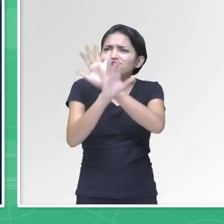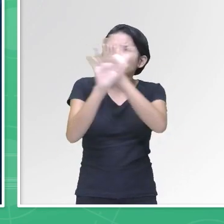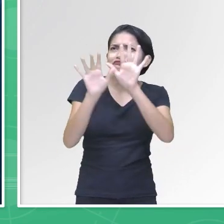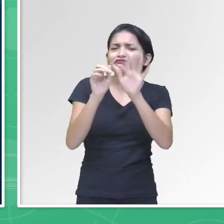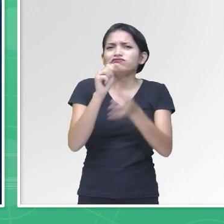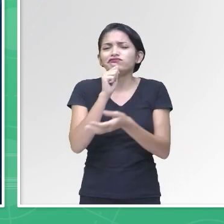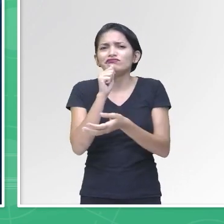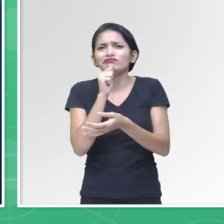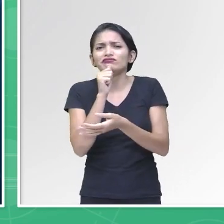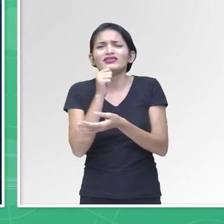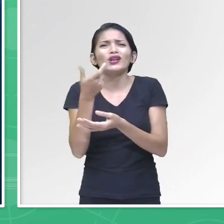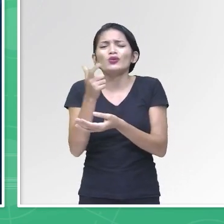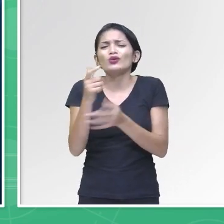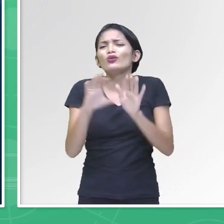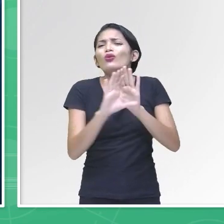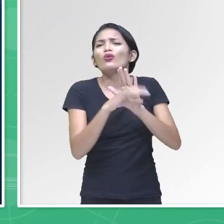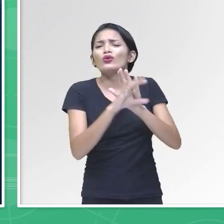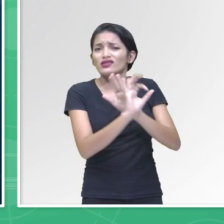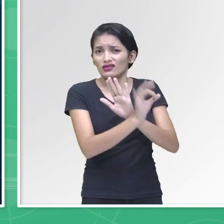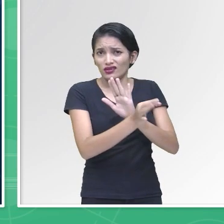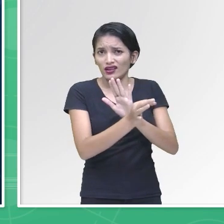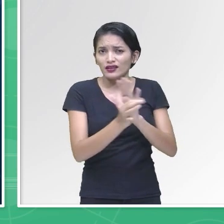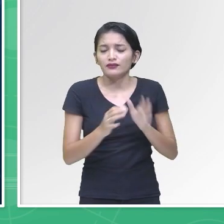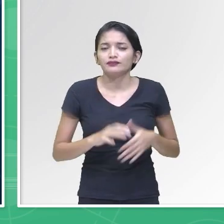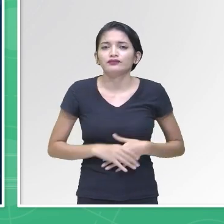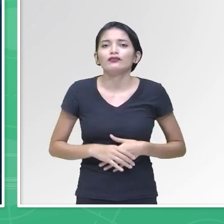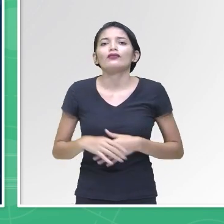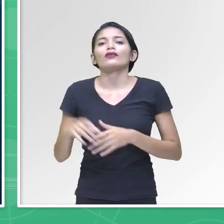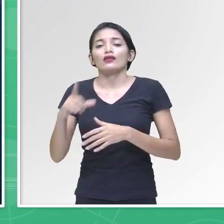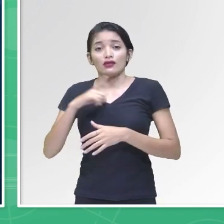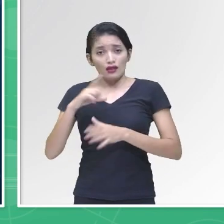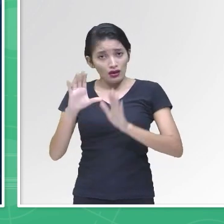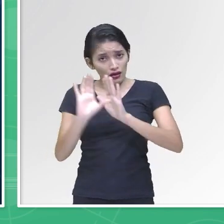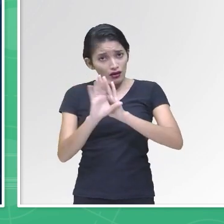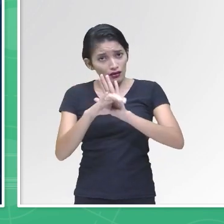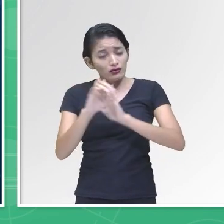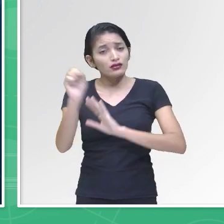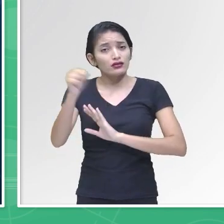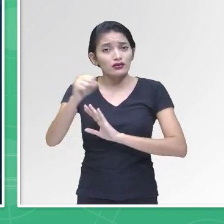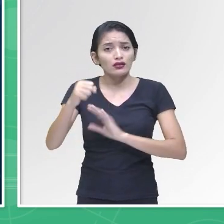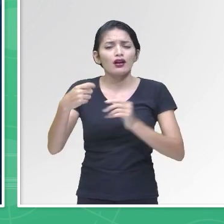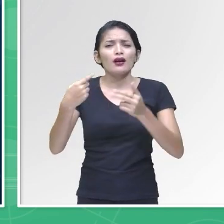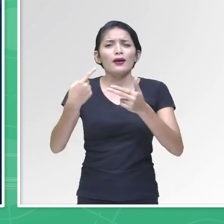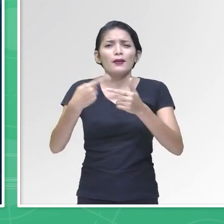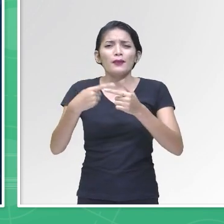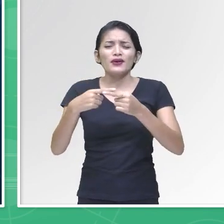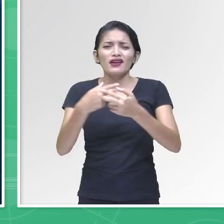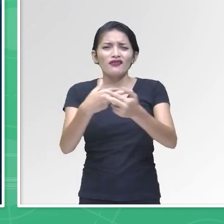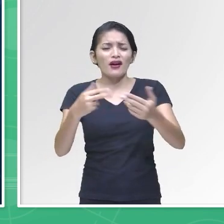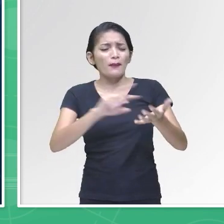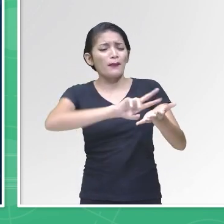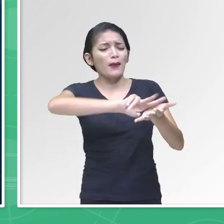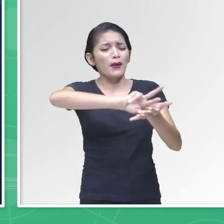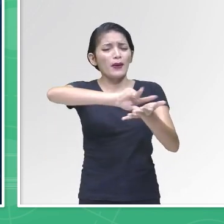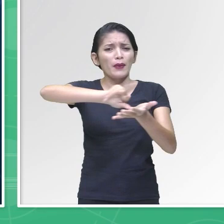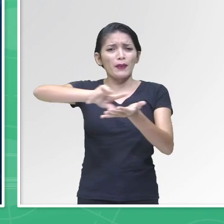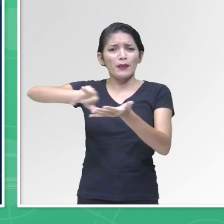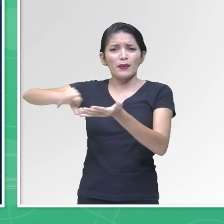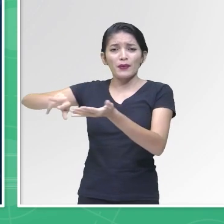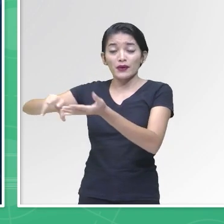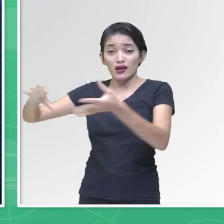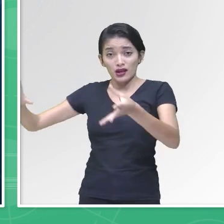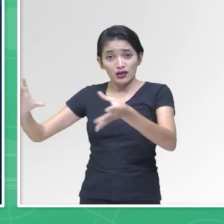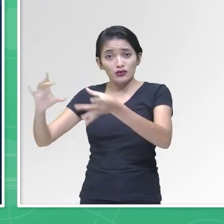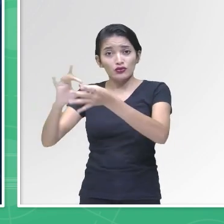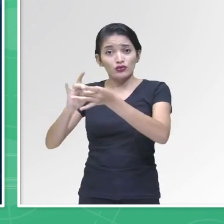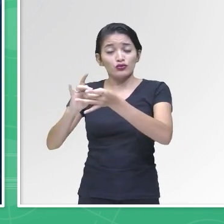uma definição? Bem, definição nós temos sim, porque são vários elementos que juntos